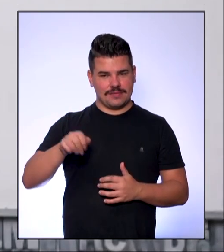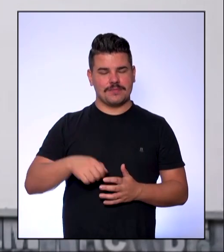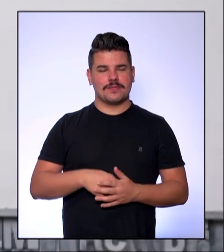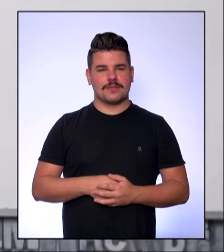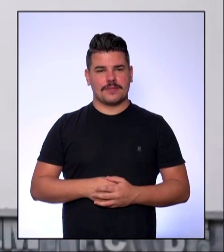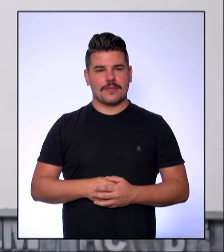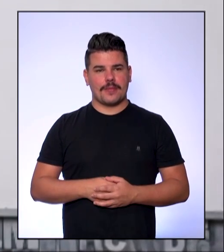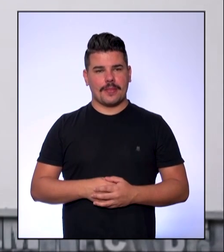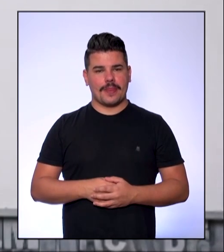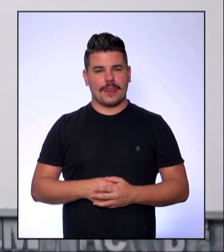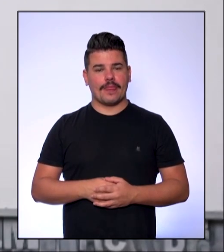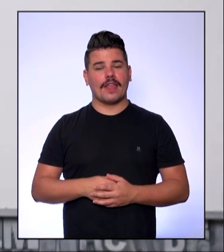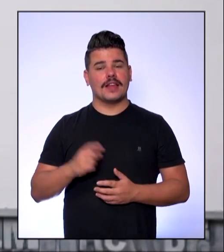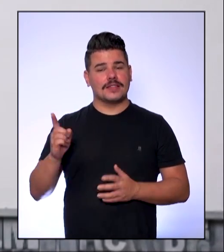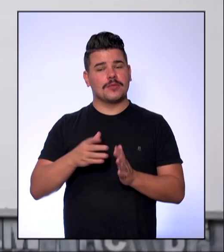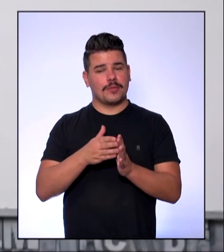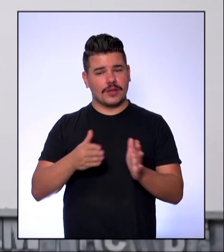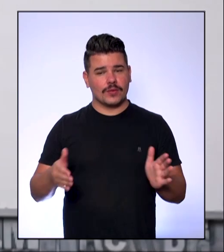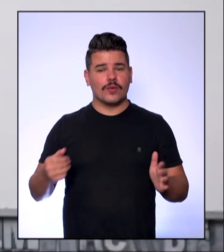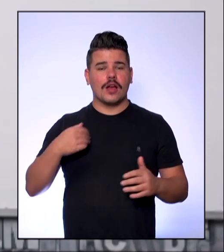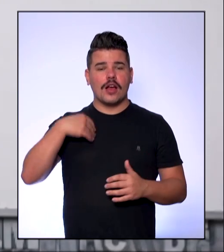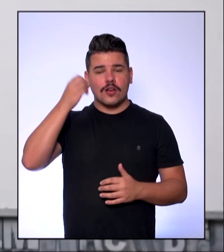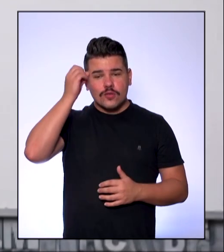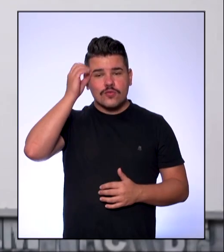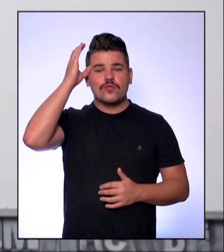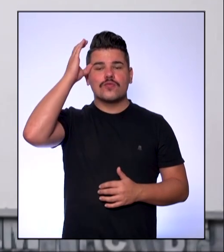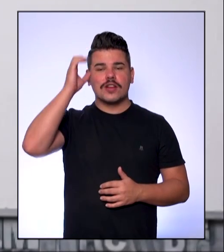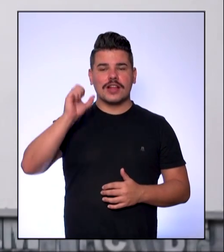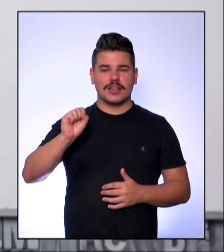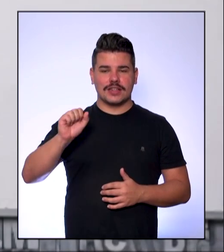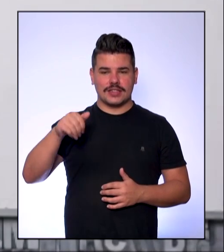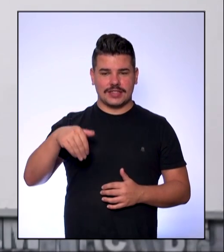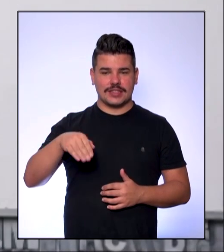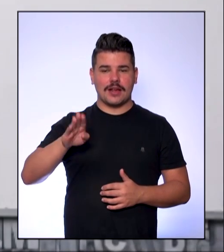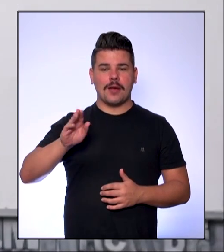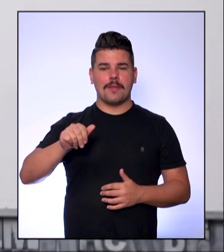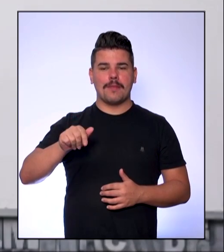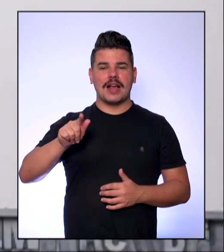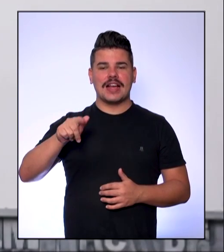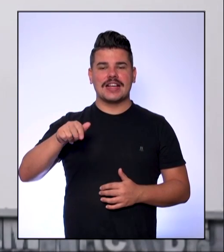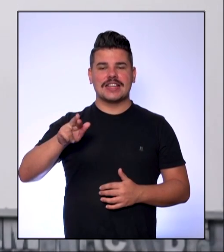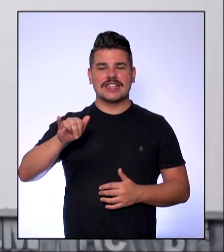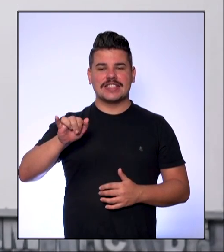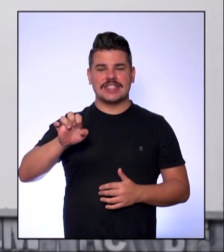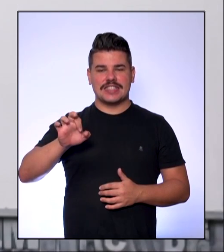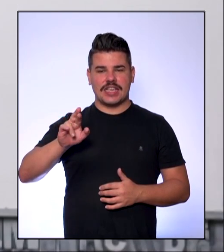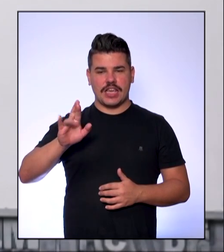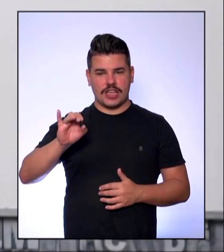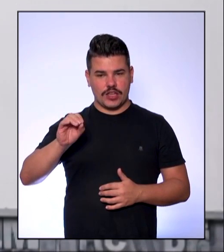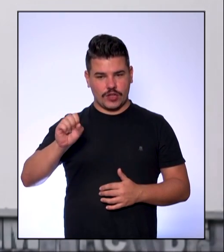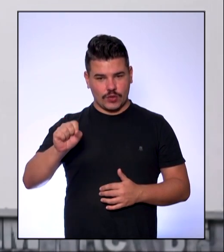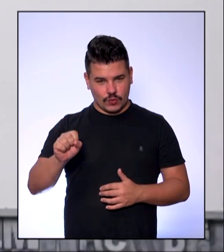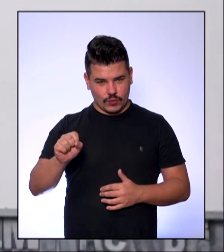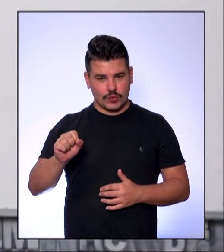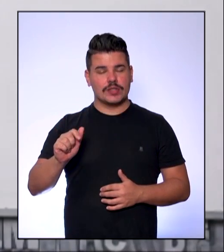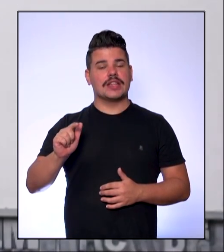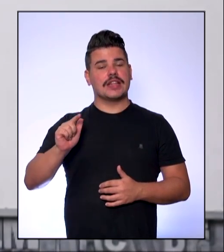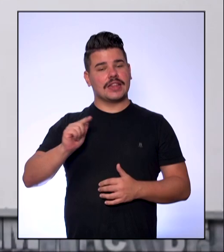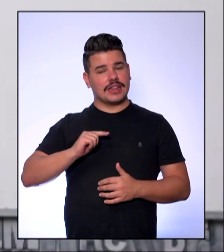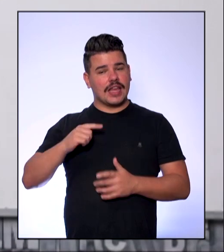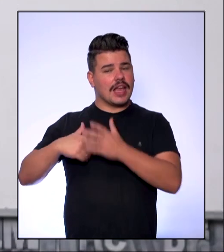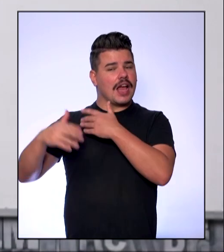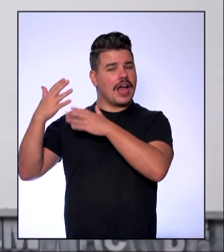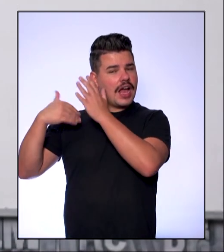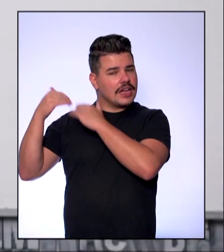falarei desta grande cultura, os sambaquis, os sambaquieiros, que tem alguns